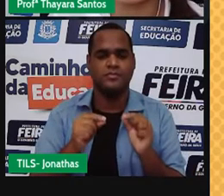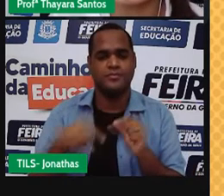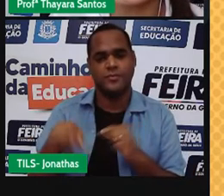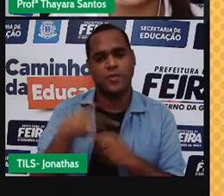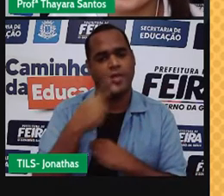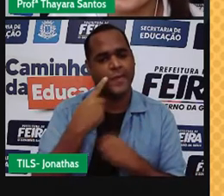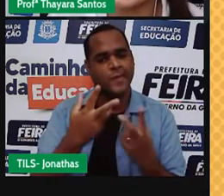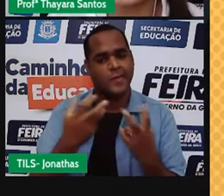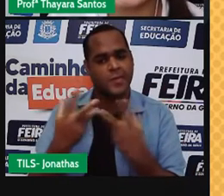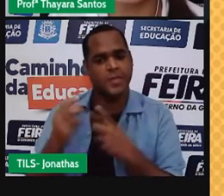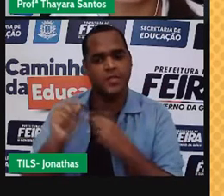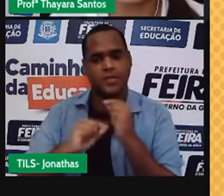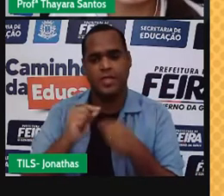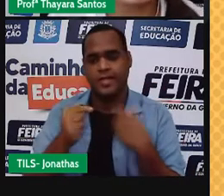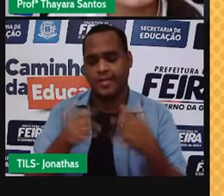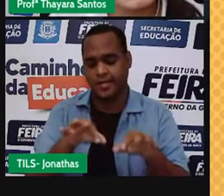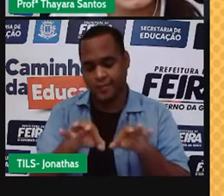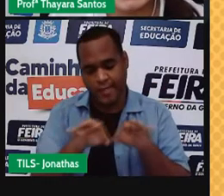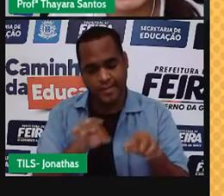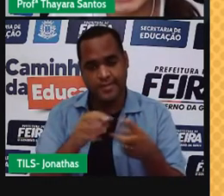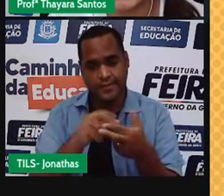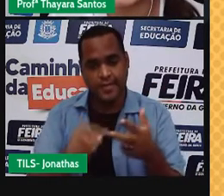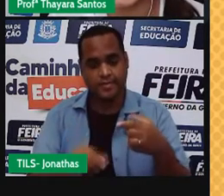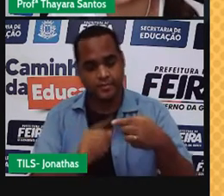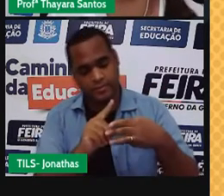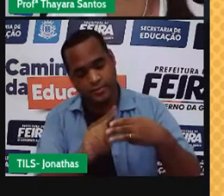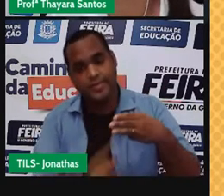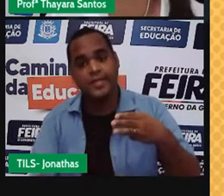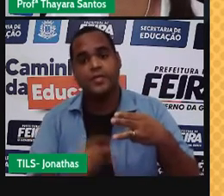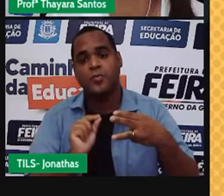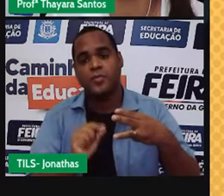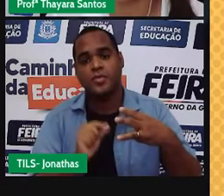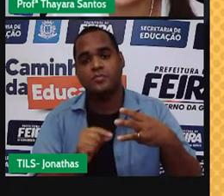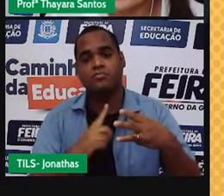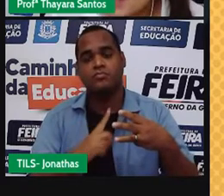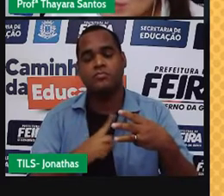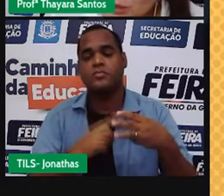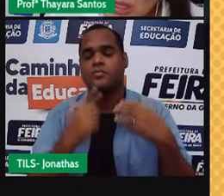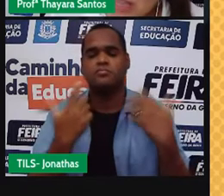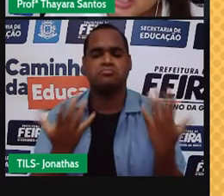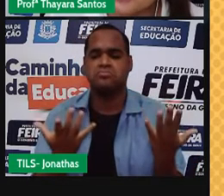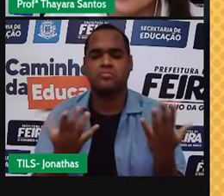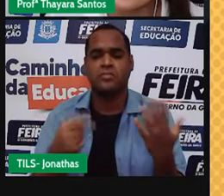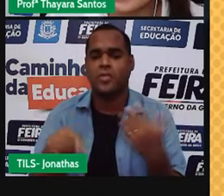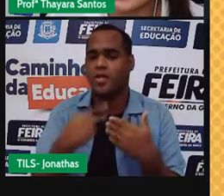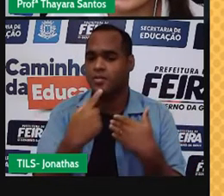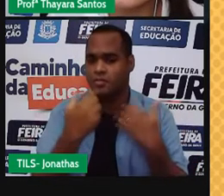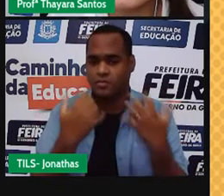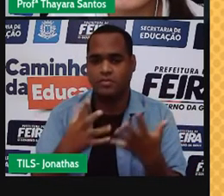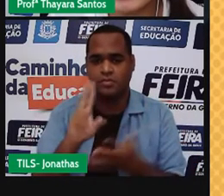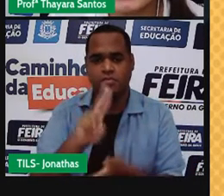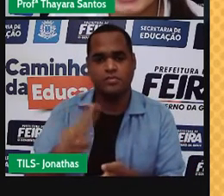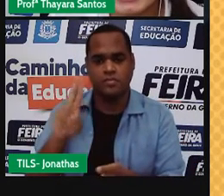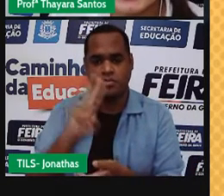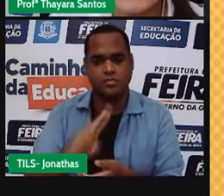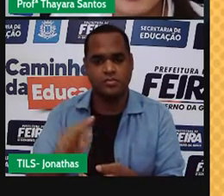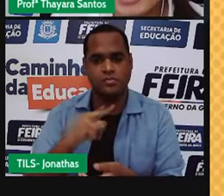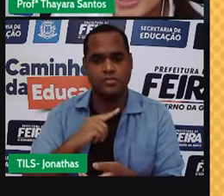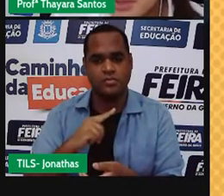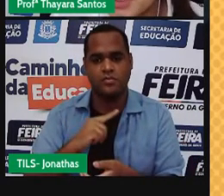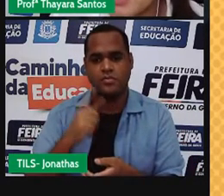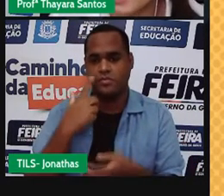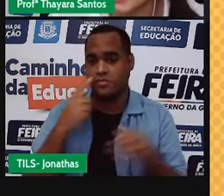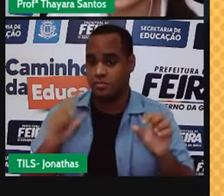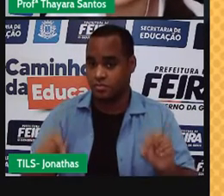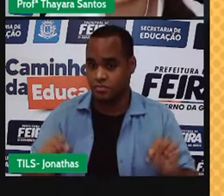como é que essas moléculas estão organizadas nos três estágios da matéria e para isso a gente vai usar esse simulador